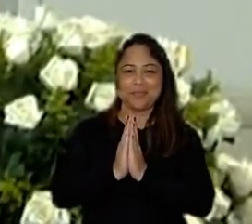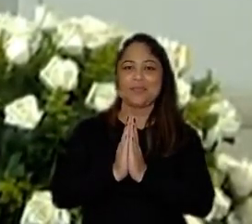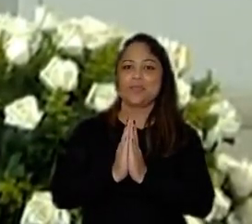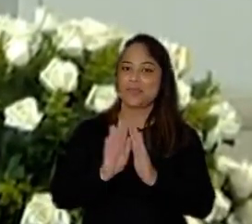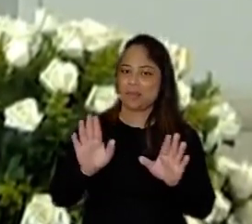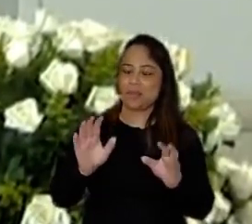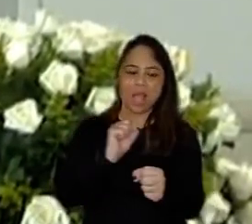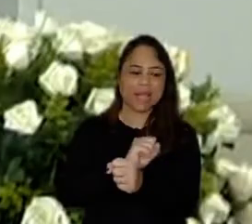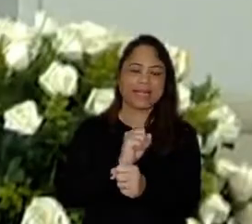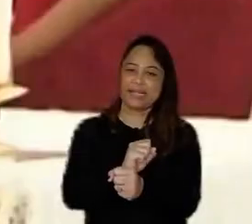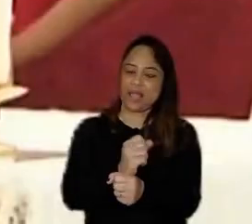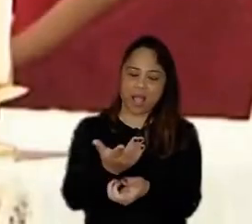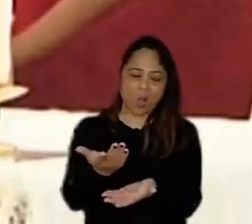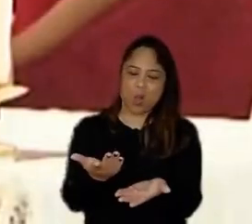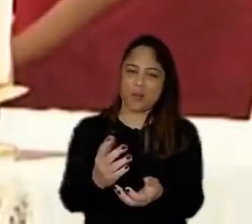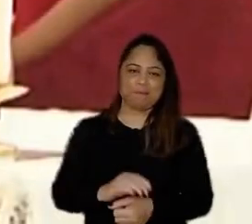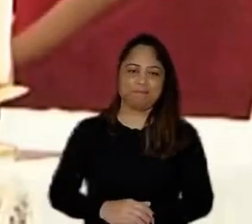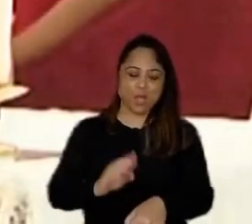Meu tempo acabou.